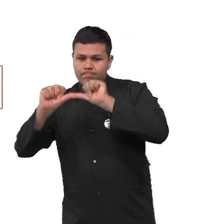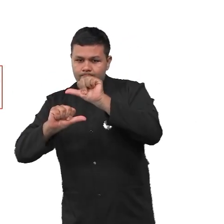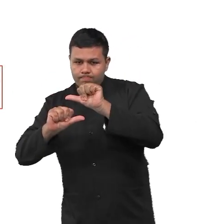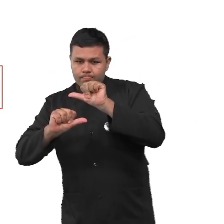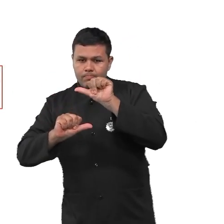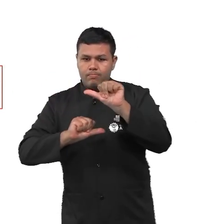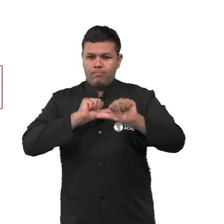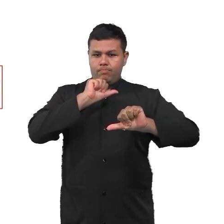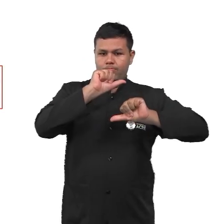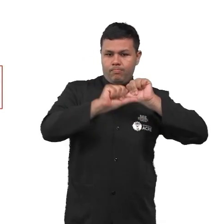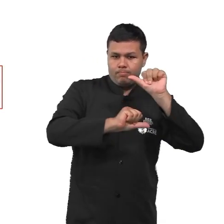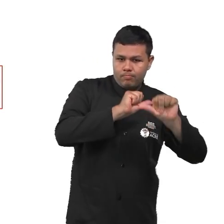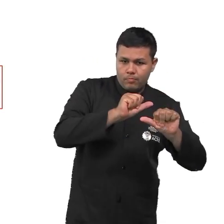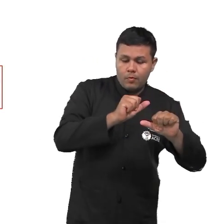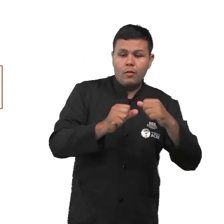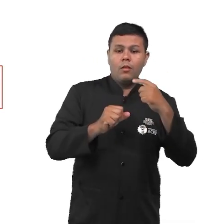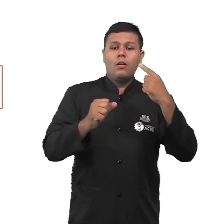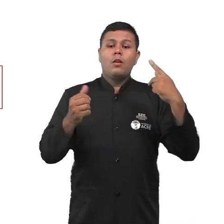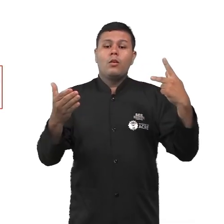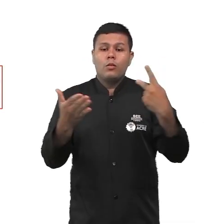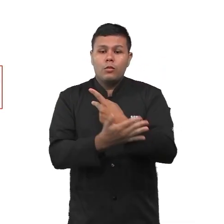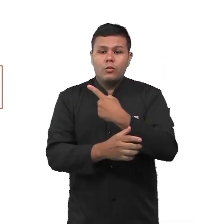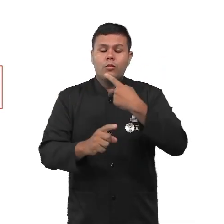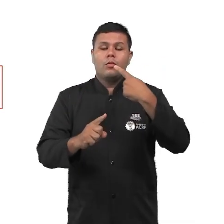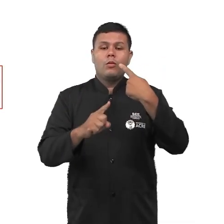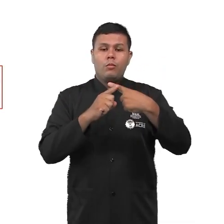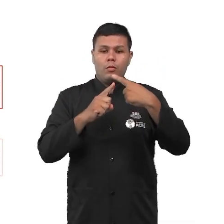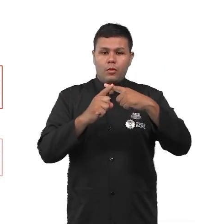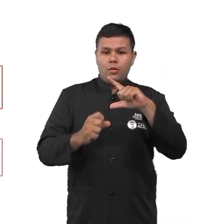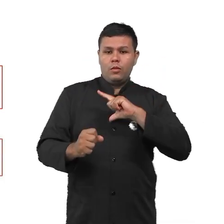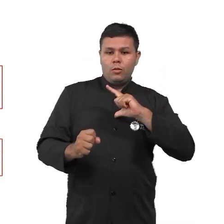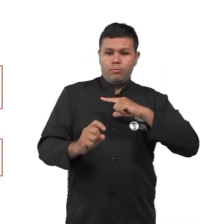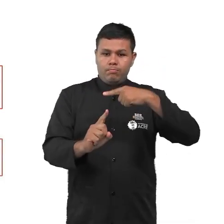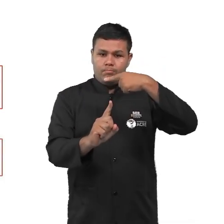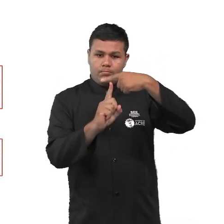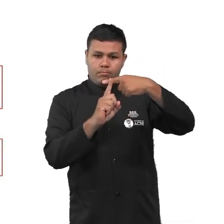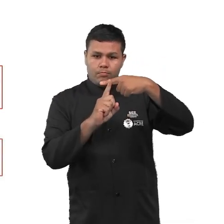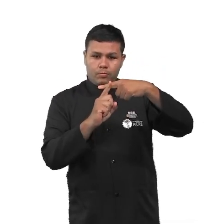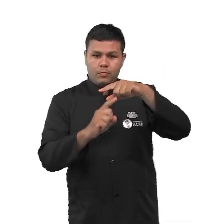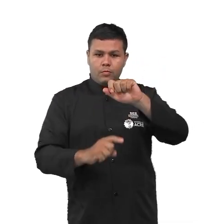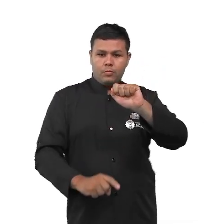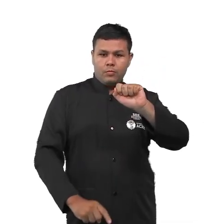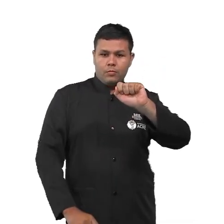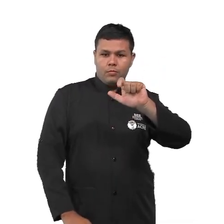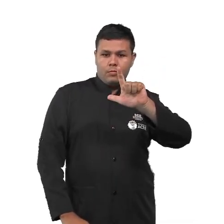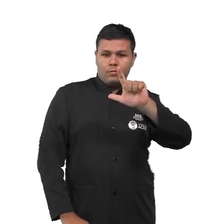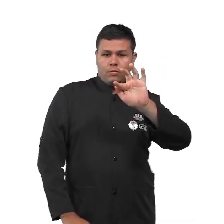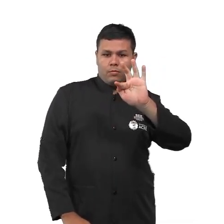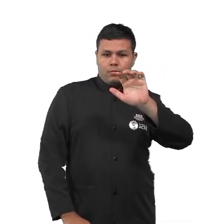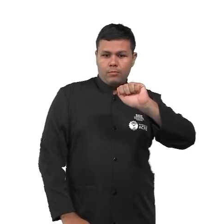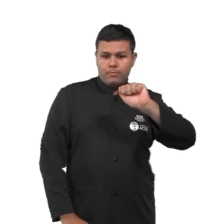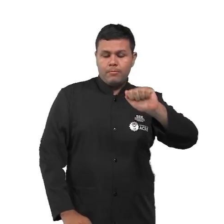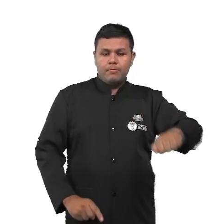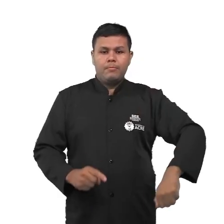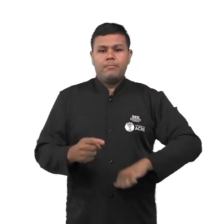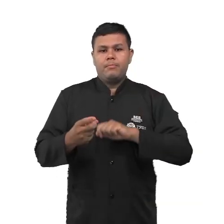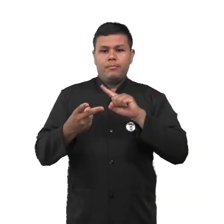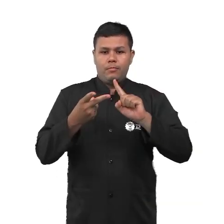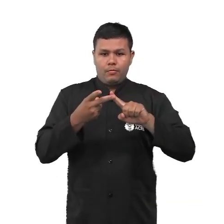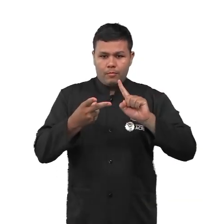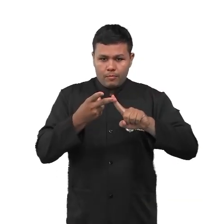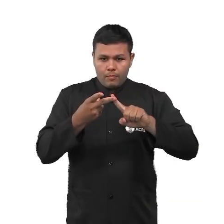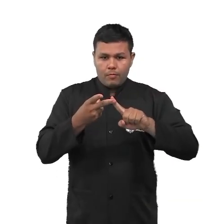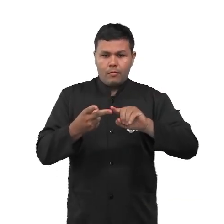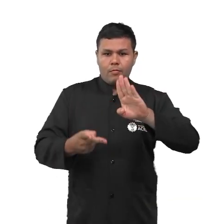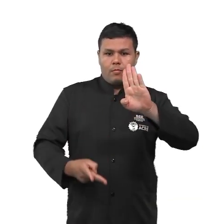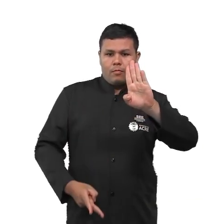ele emitiu uma partícula alfa, perfeito? Já na partícula beta, nós temos uma partícula